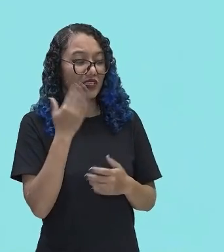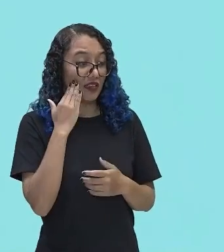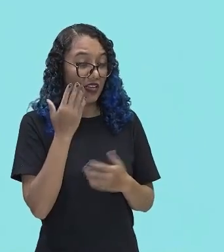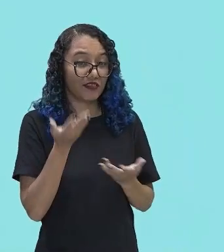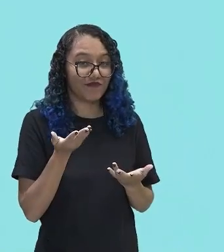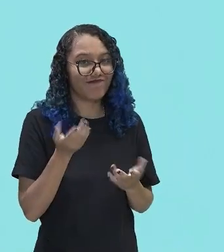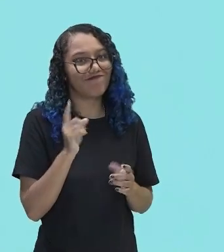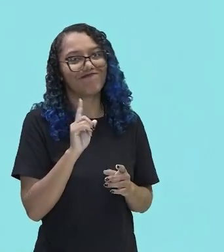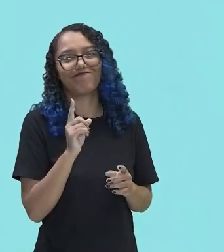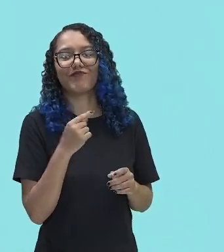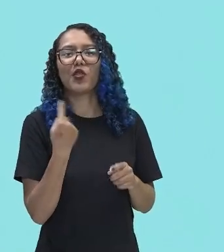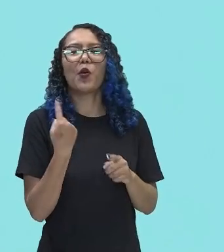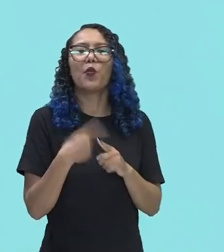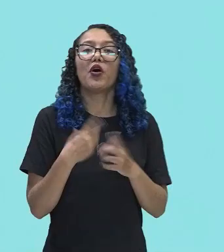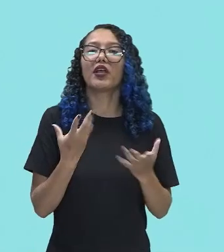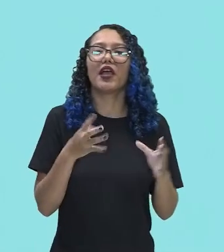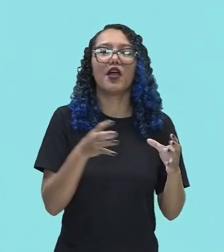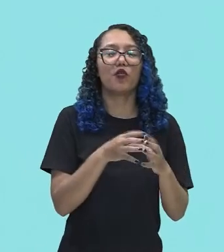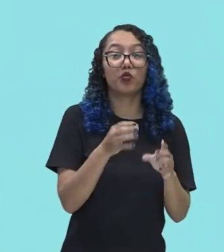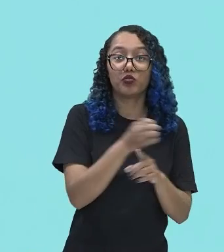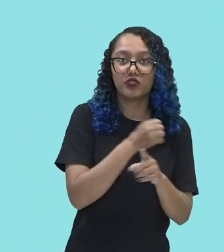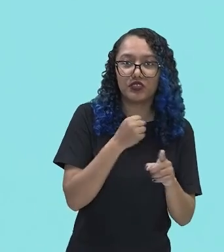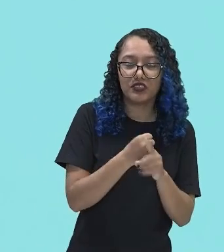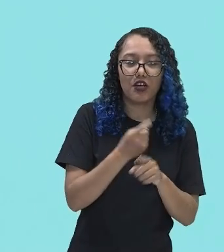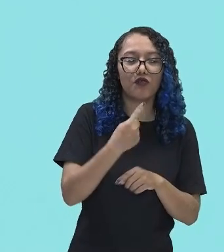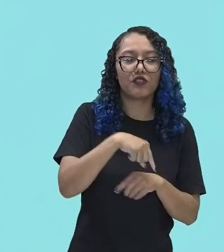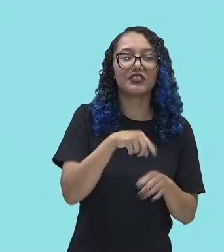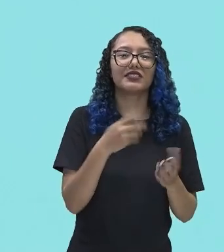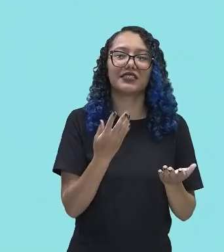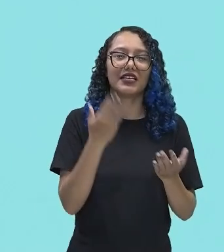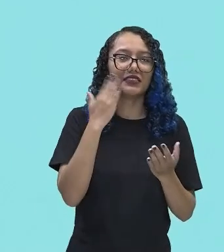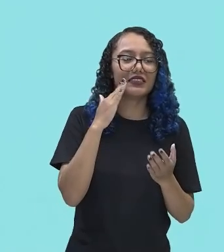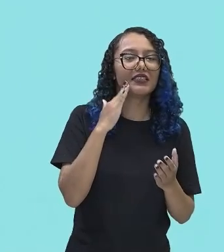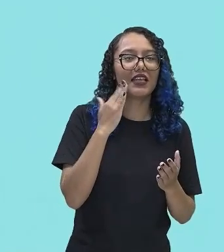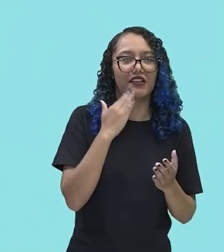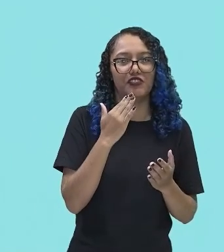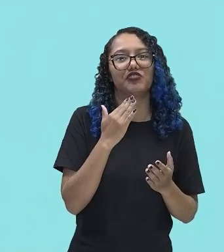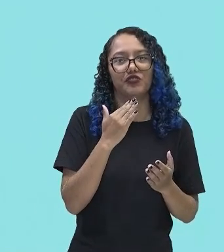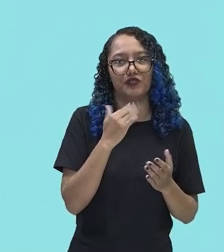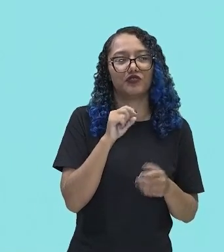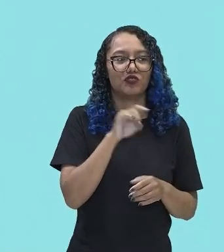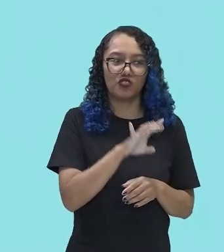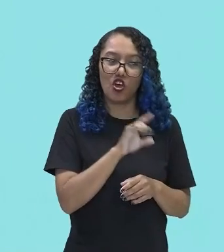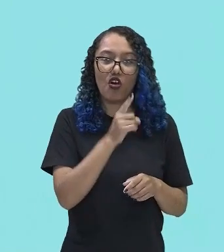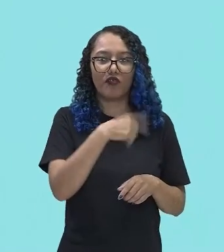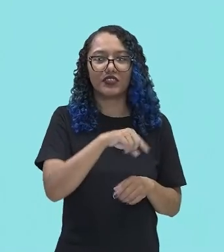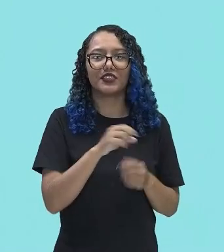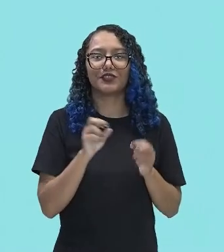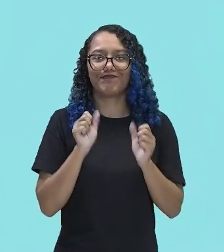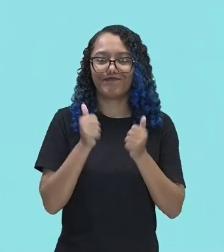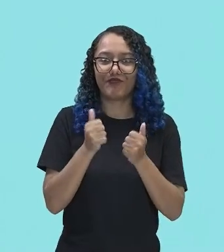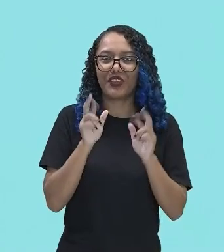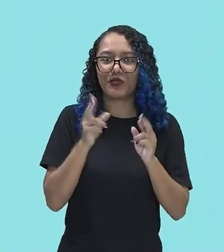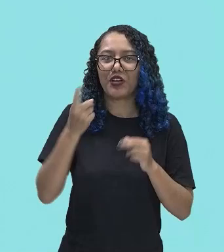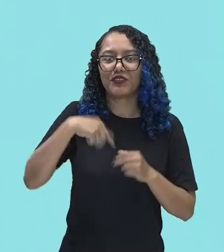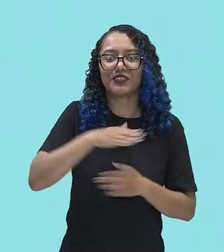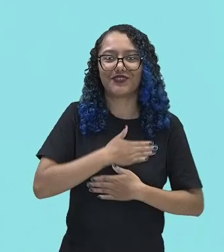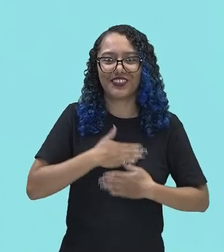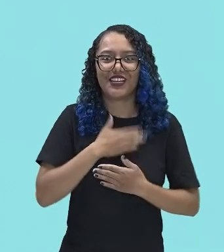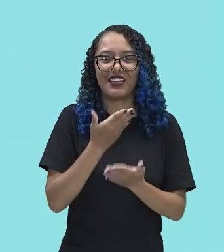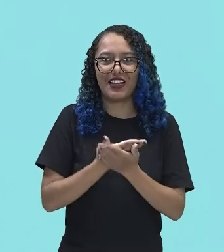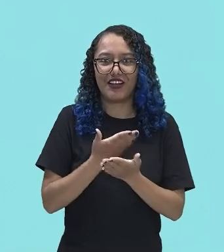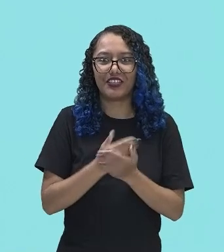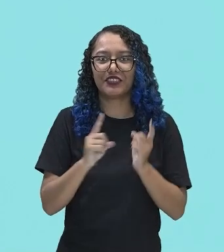é um grupinho ali. E só vocês sabem entender o que vocês estão dizendo. Certo? Gente, eu espero que vocês tenham gostado da